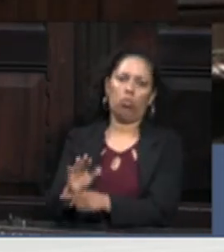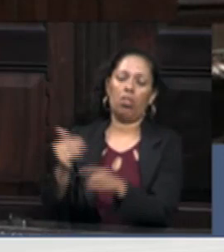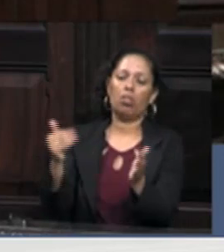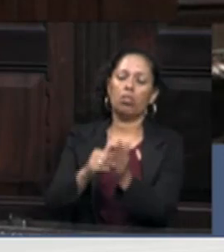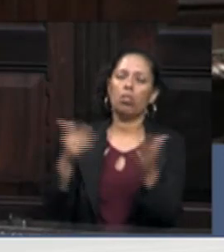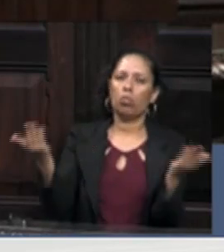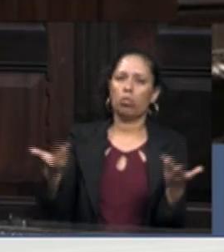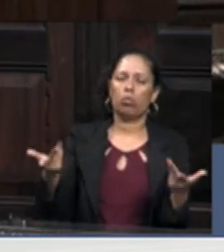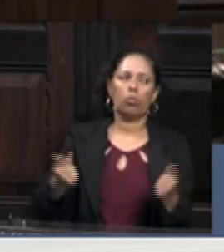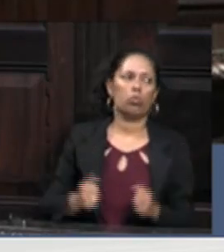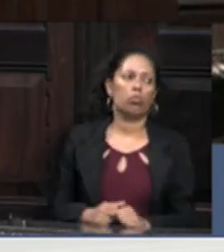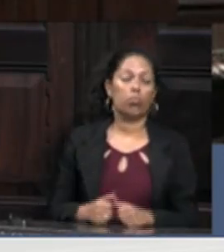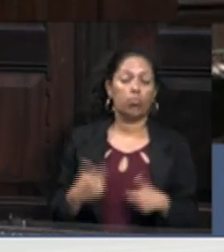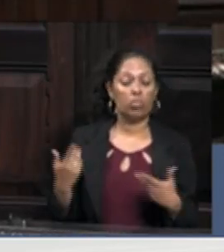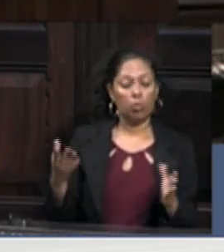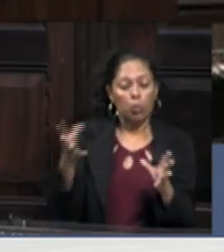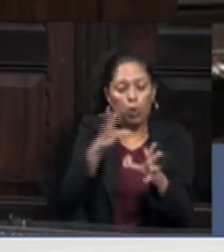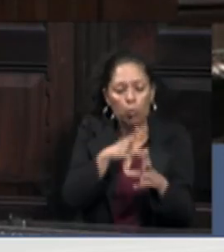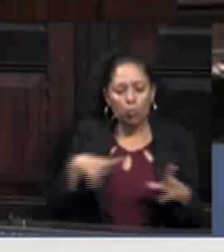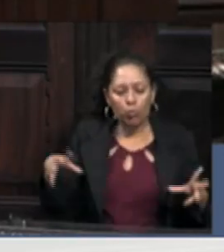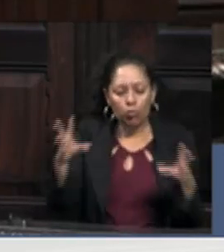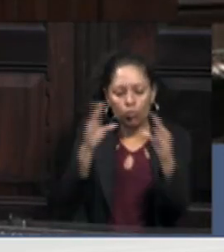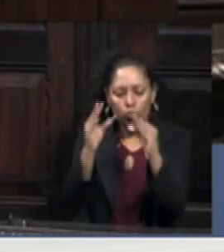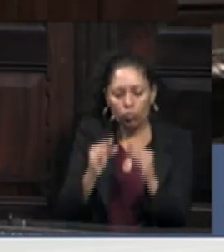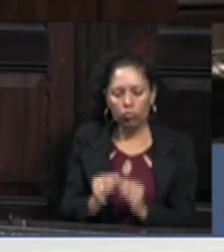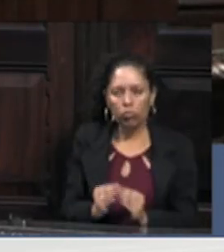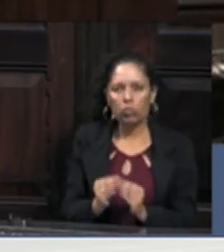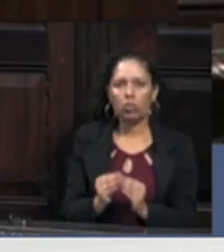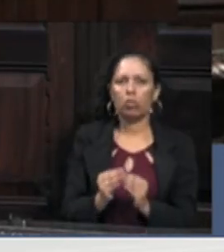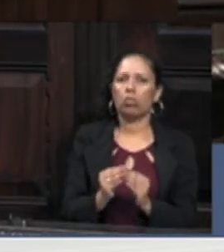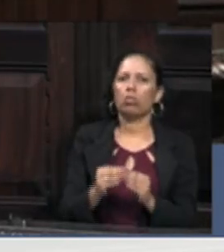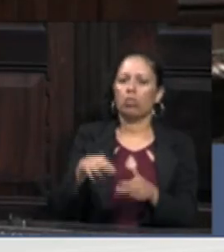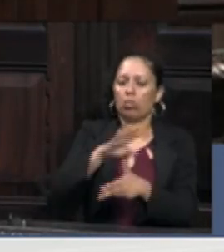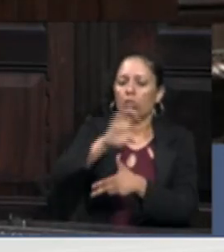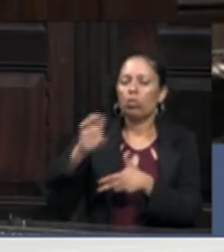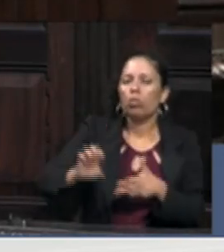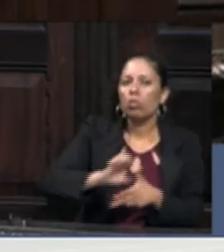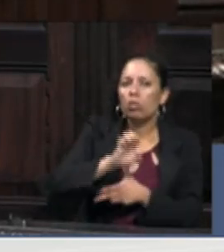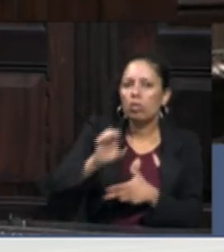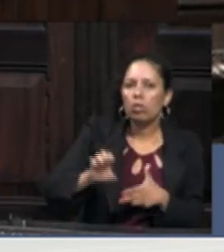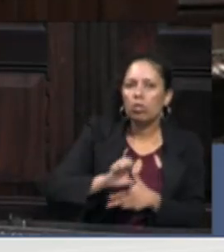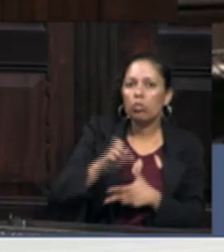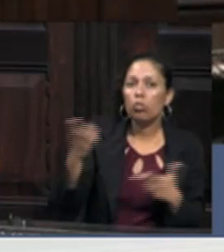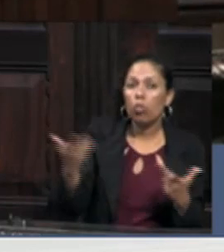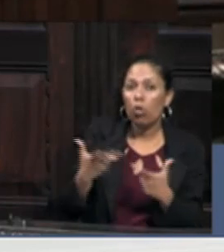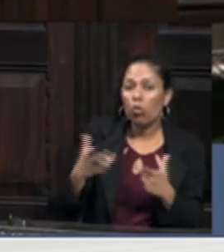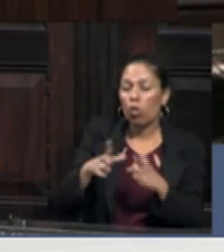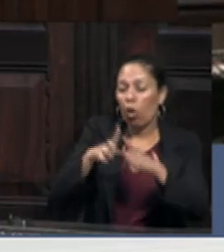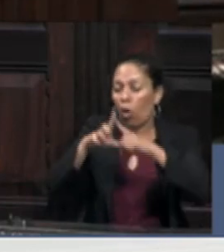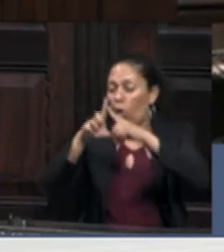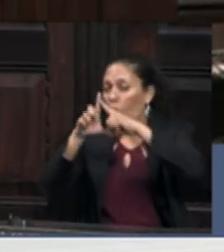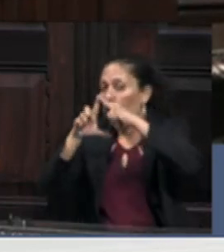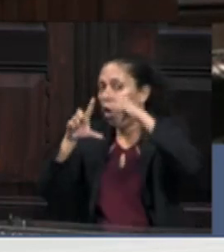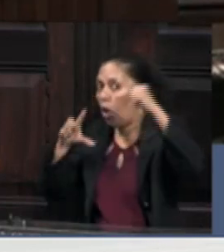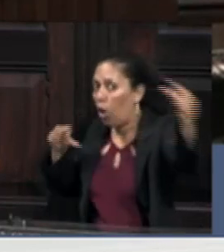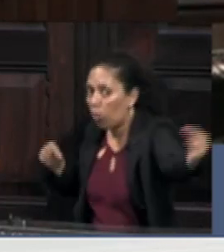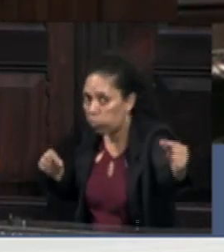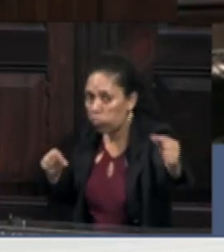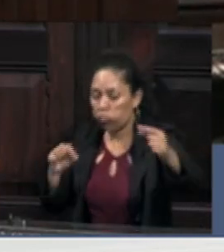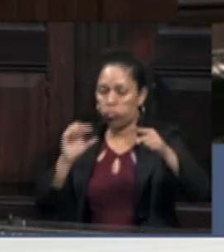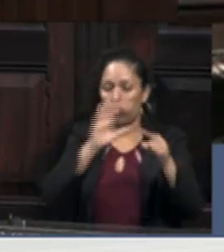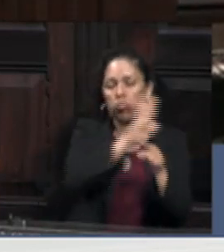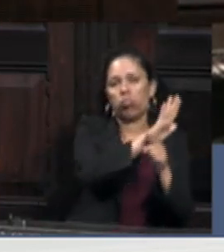Ou seja, o orçamento do Executivo ainda está longe de recuperar as perdas que